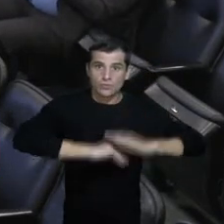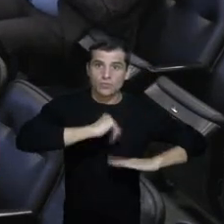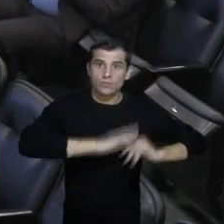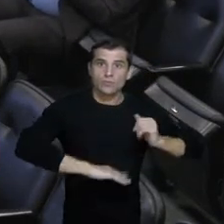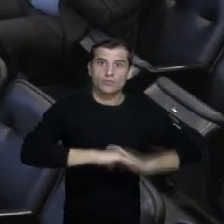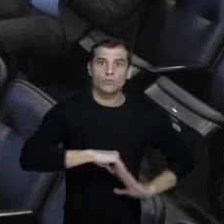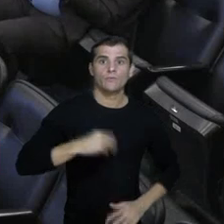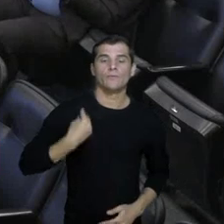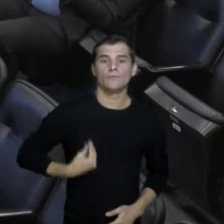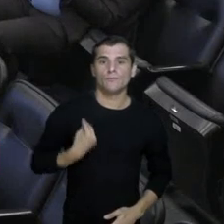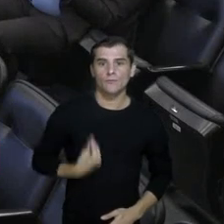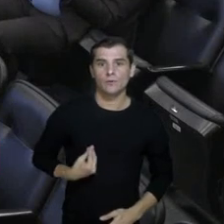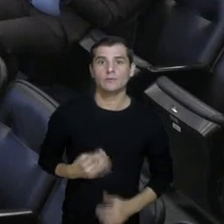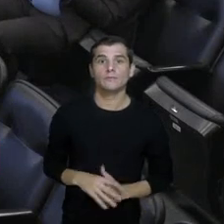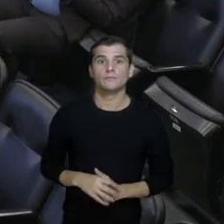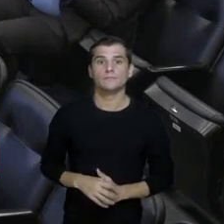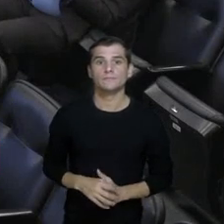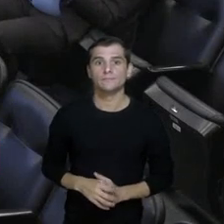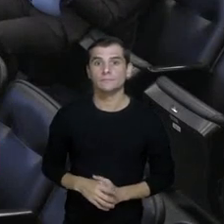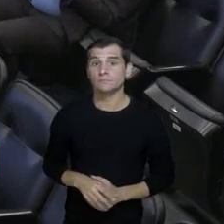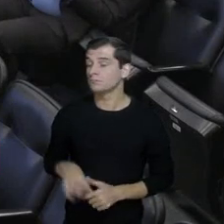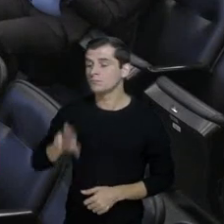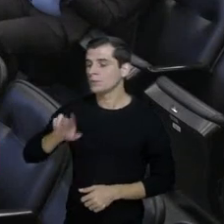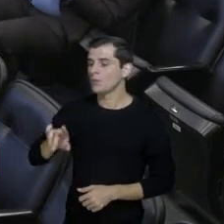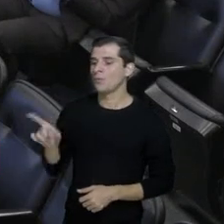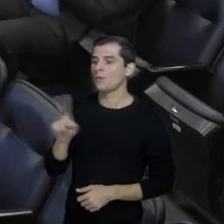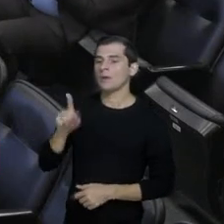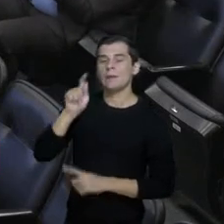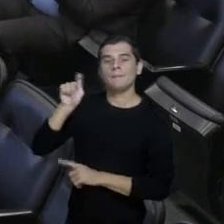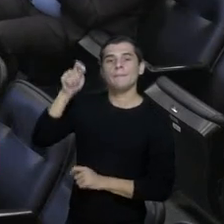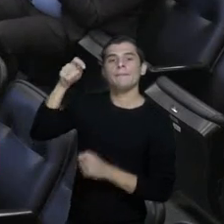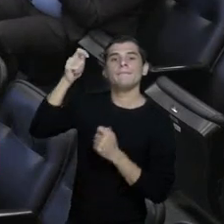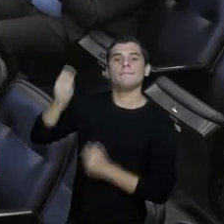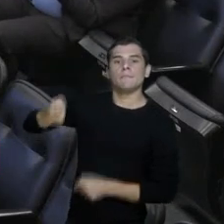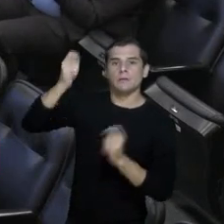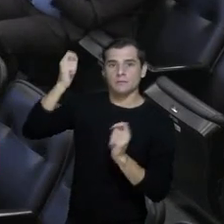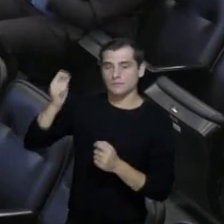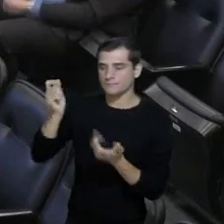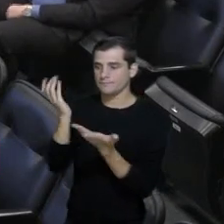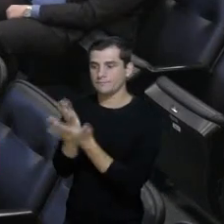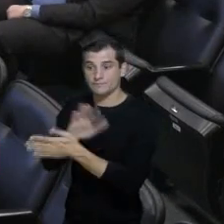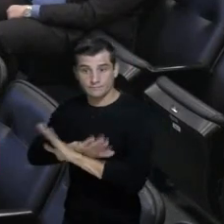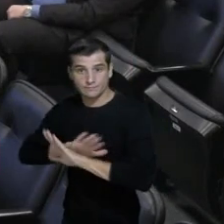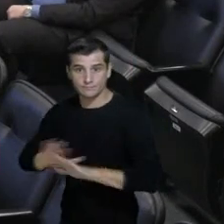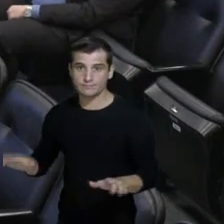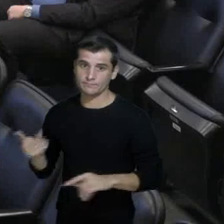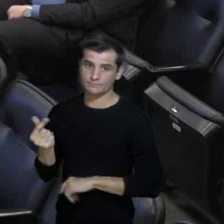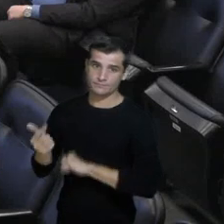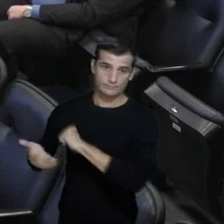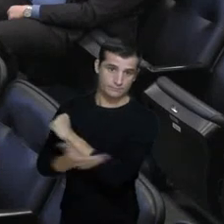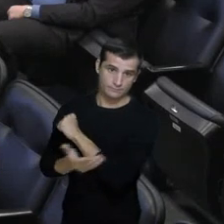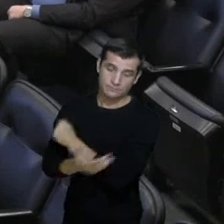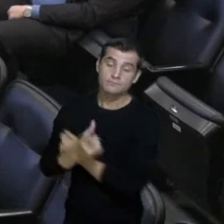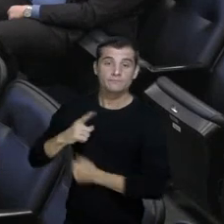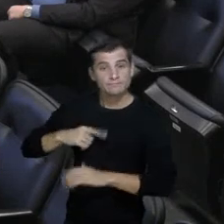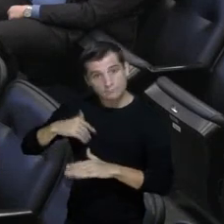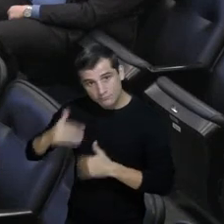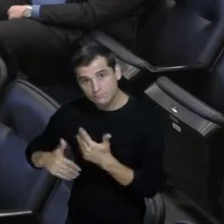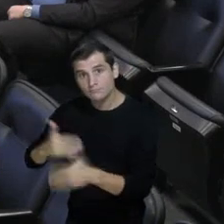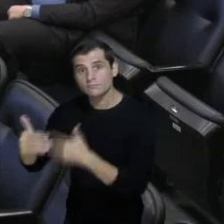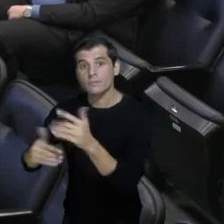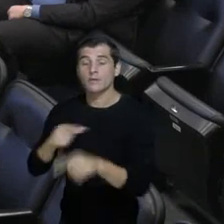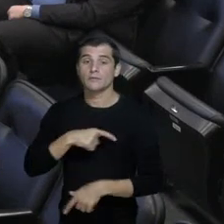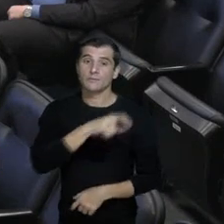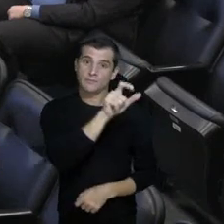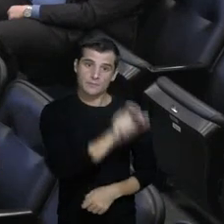tá pronto é aliás a fórmula que as men permitem assim as coordenadoras do nosso conselho